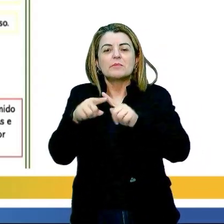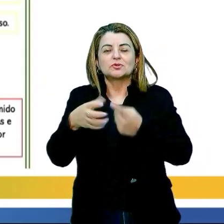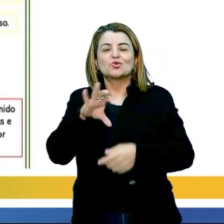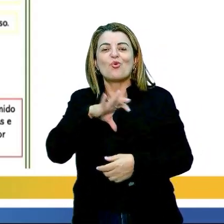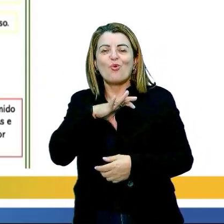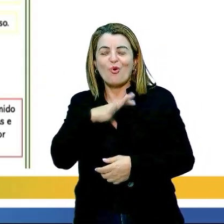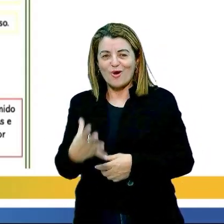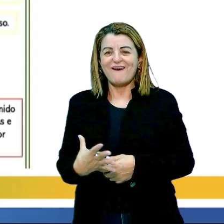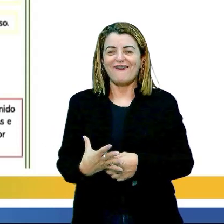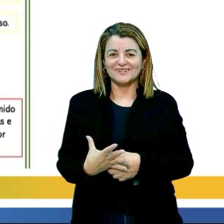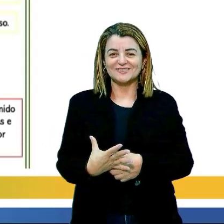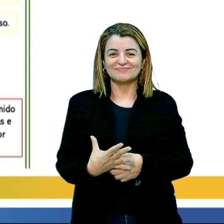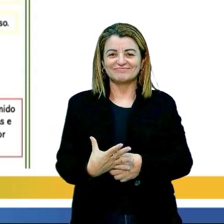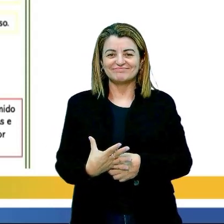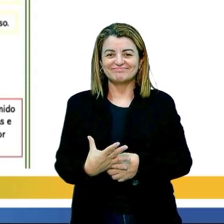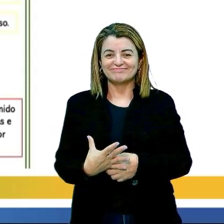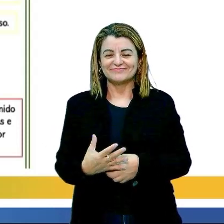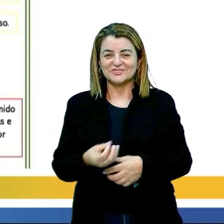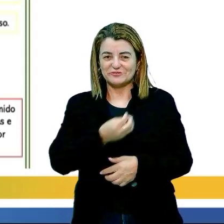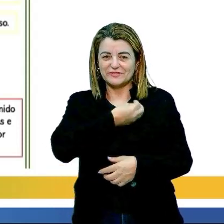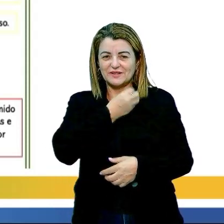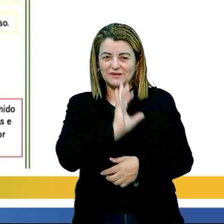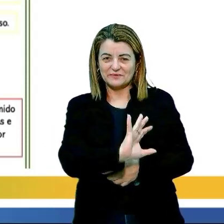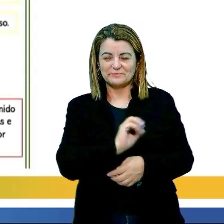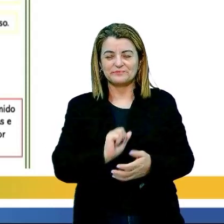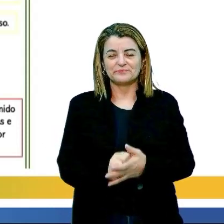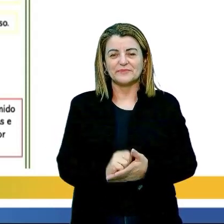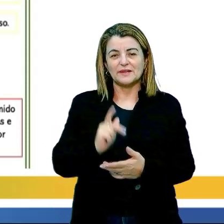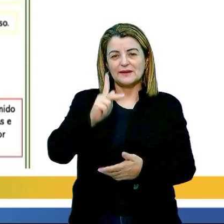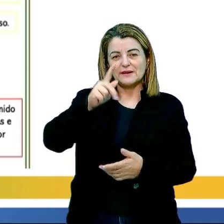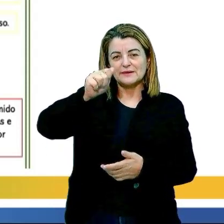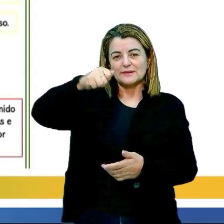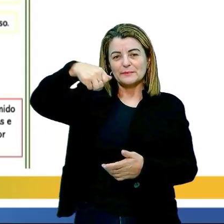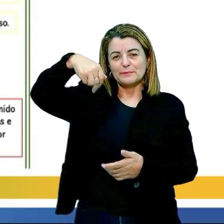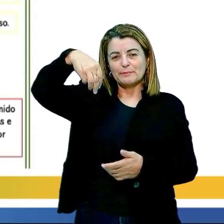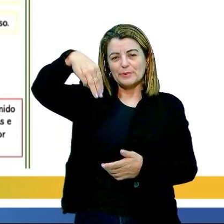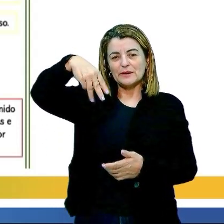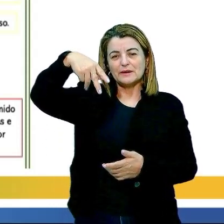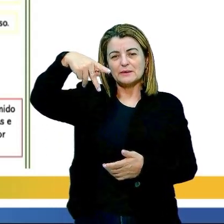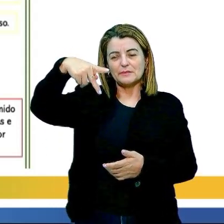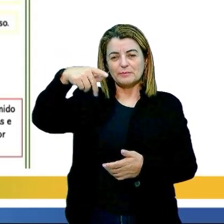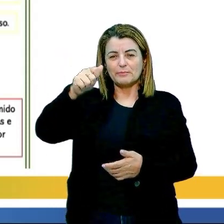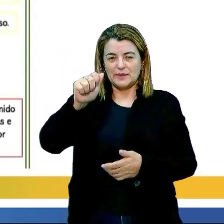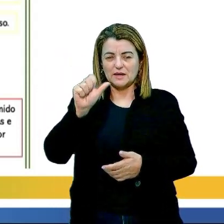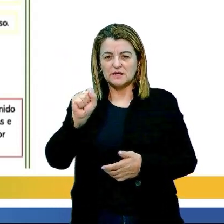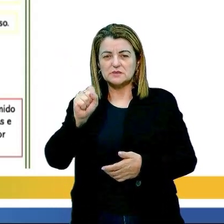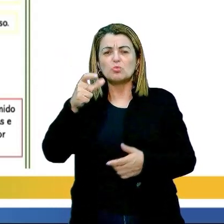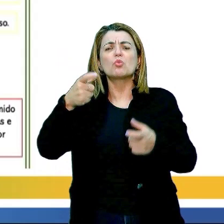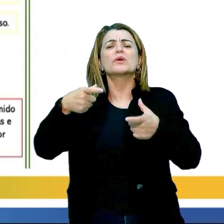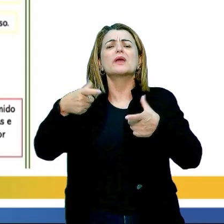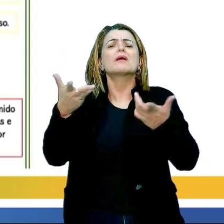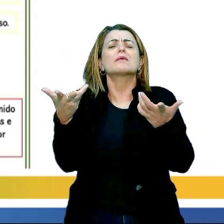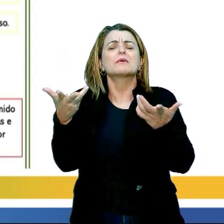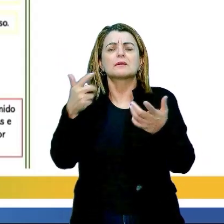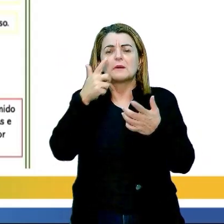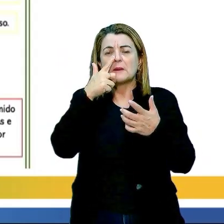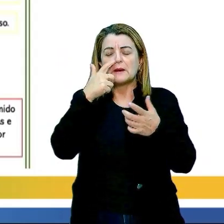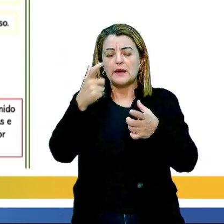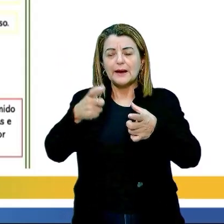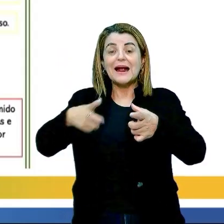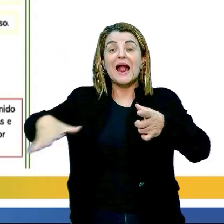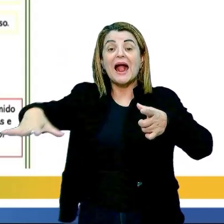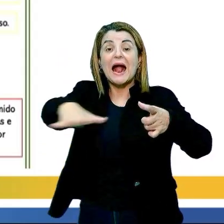para isso. Bom, isso é a Caatinga. Pampas são campos. Os Pampas gaúchos